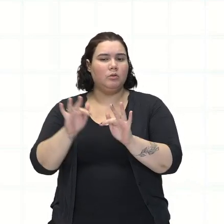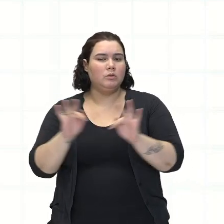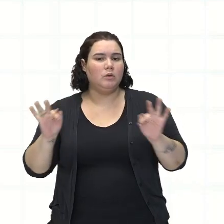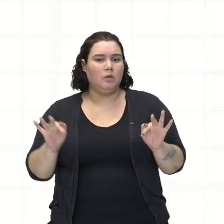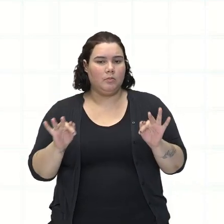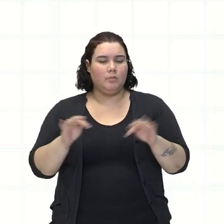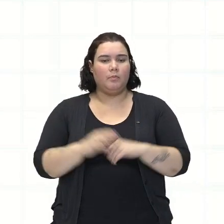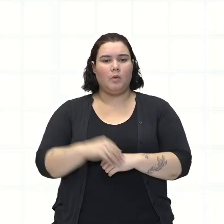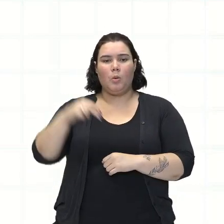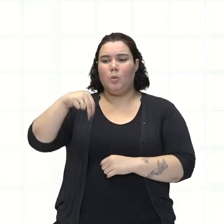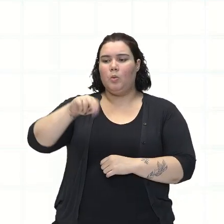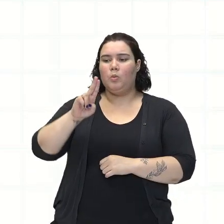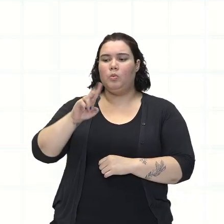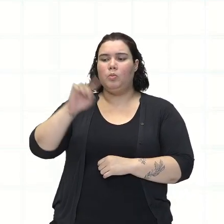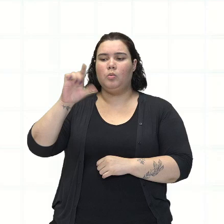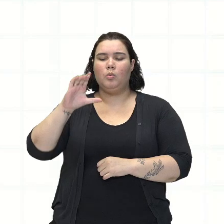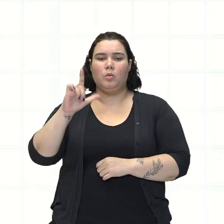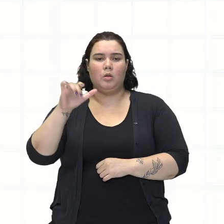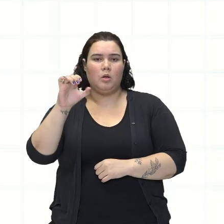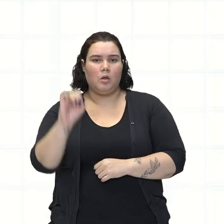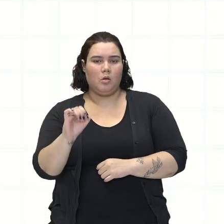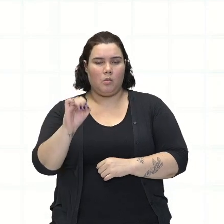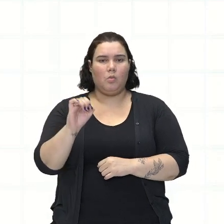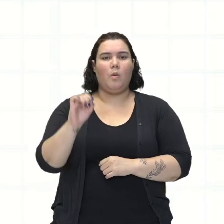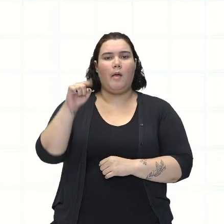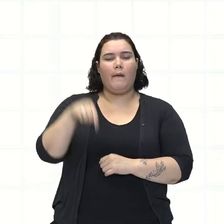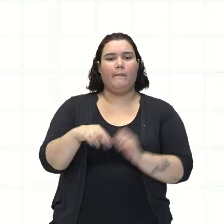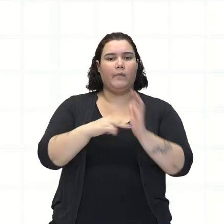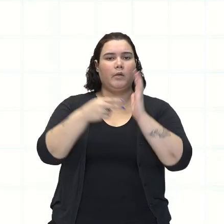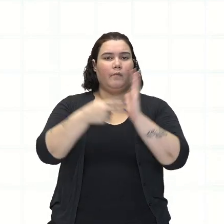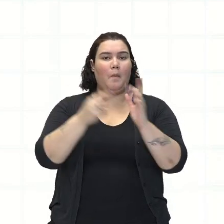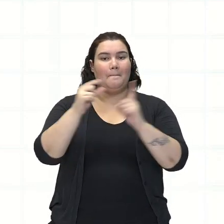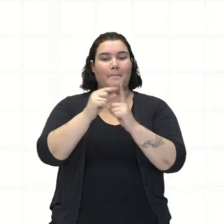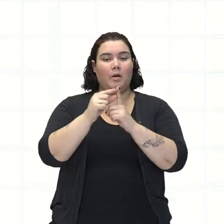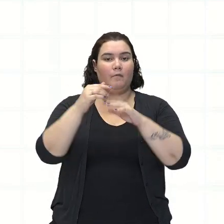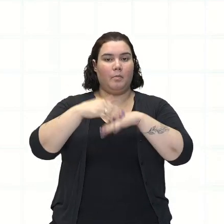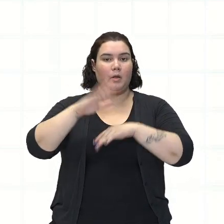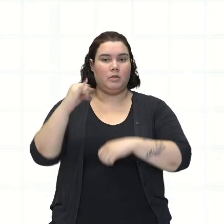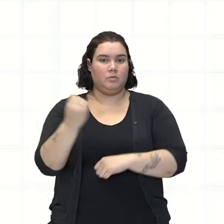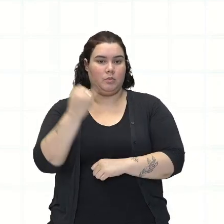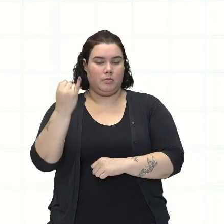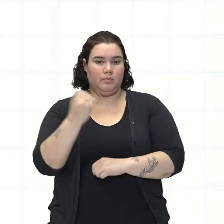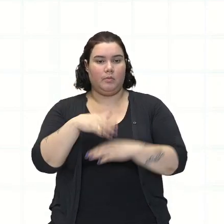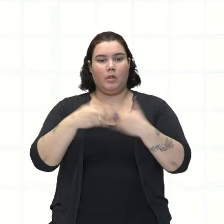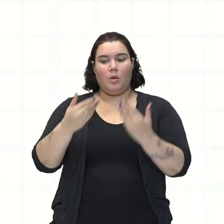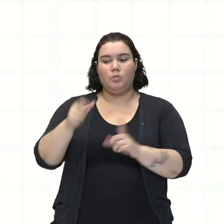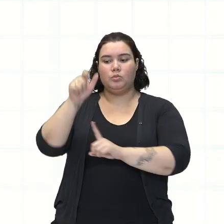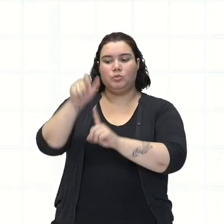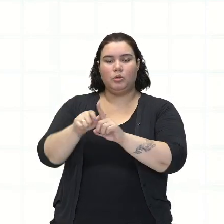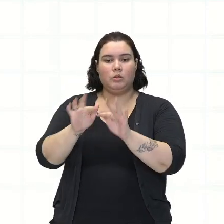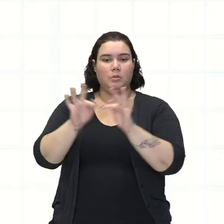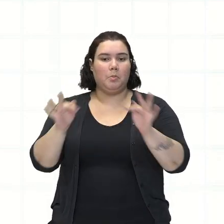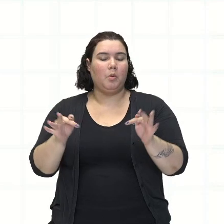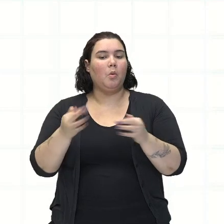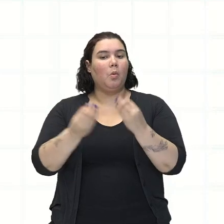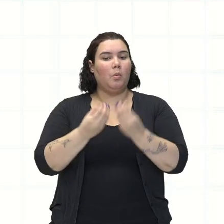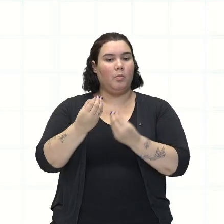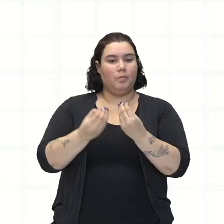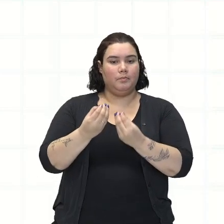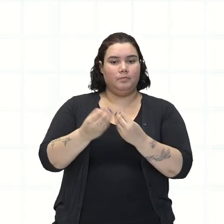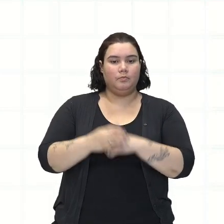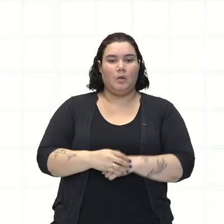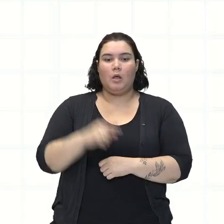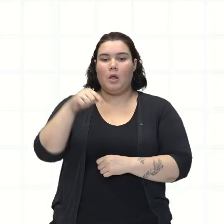núcleo é aquela palavra mais importante ou palavras mais importantes. No caso do sujeito simples, ele é simples quando